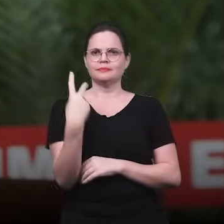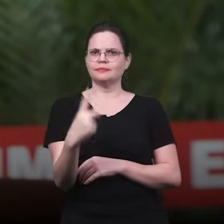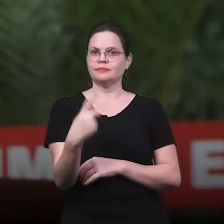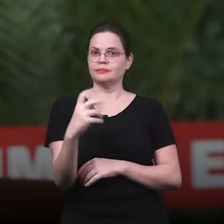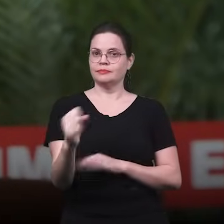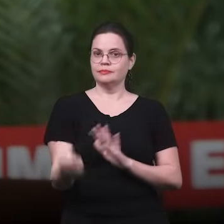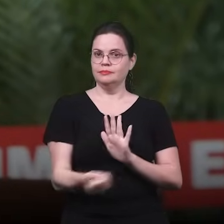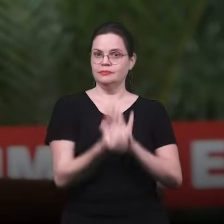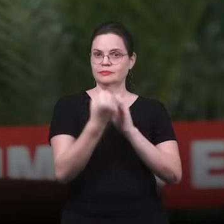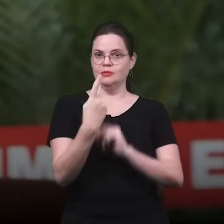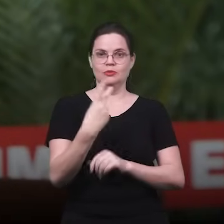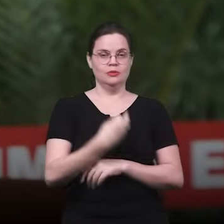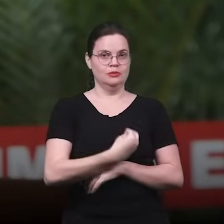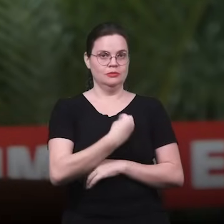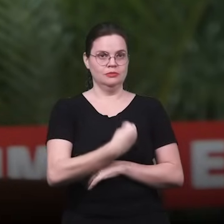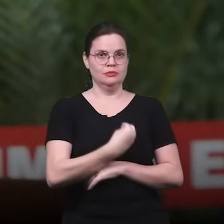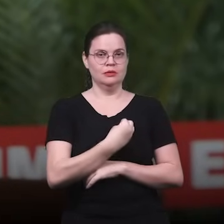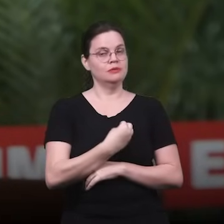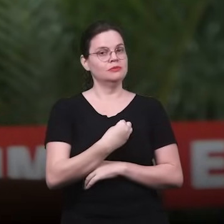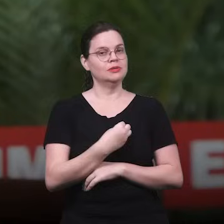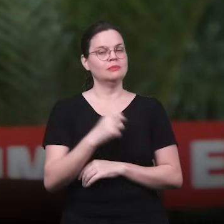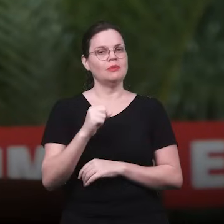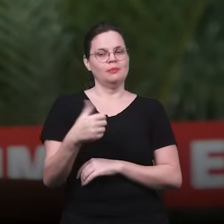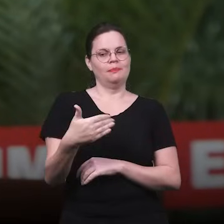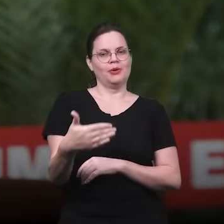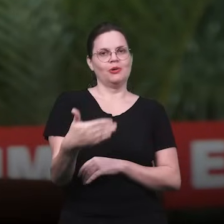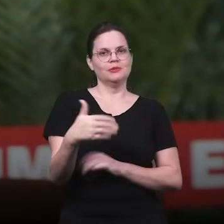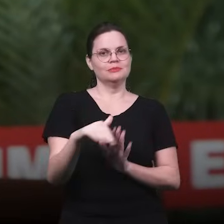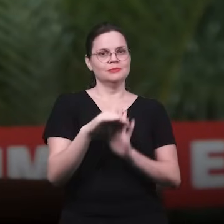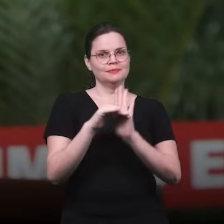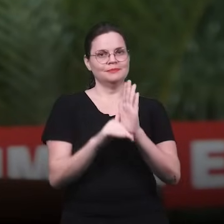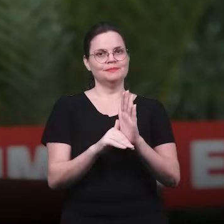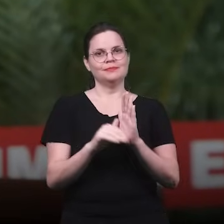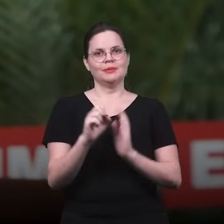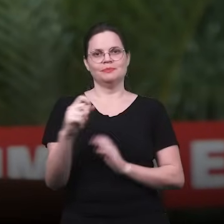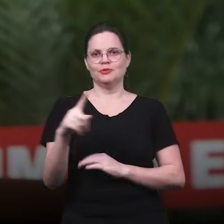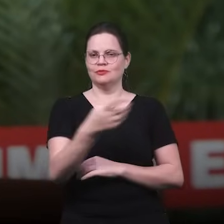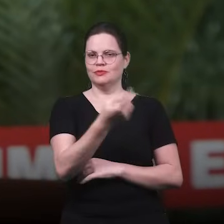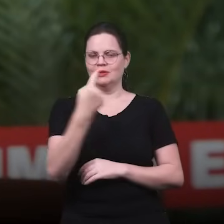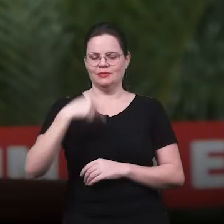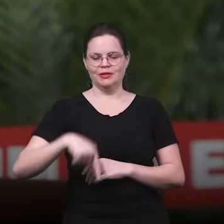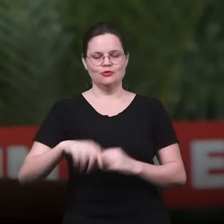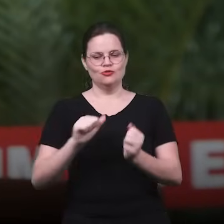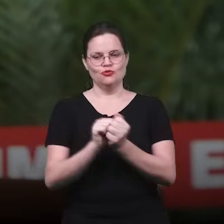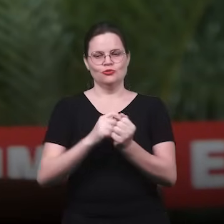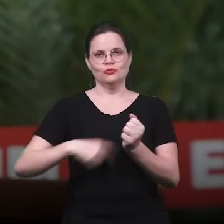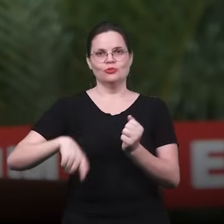experiência marcante, quem sabe um próximo programa você vai estar conosco